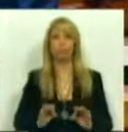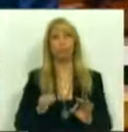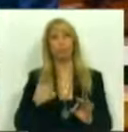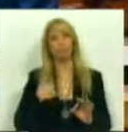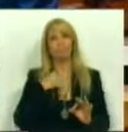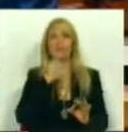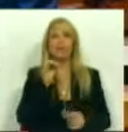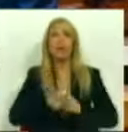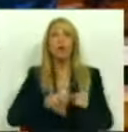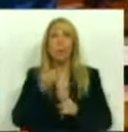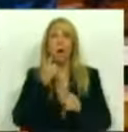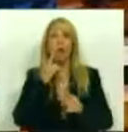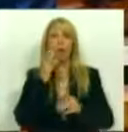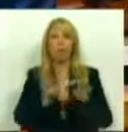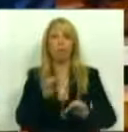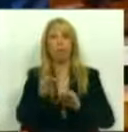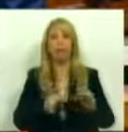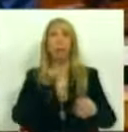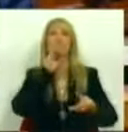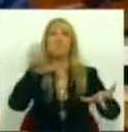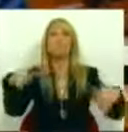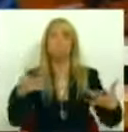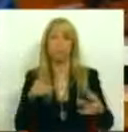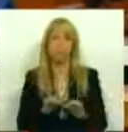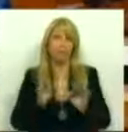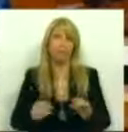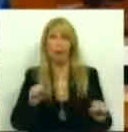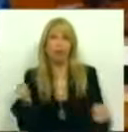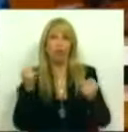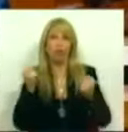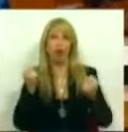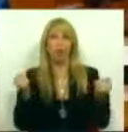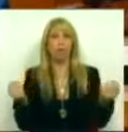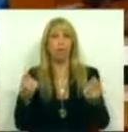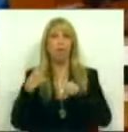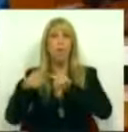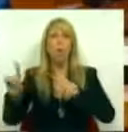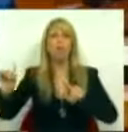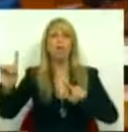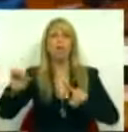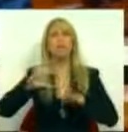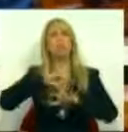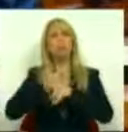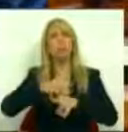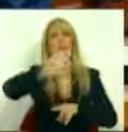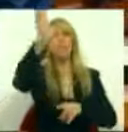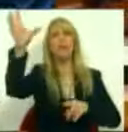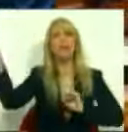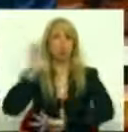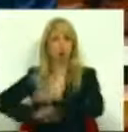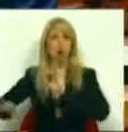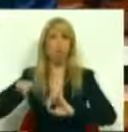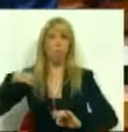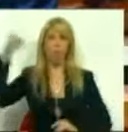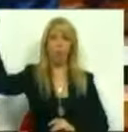possível. Uma terapêutica de choque, não diferente, aliás, da que estão a aplicar outros países da Europa bem mais ricos do